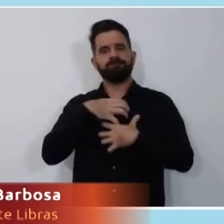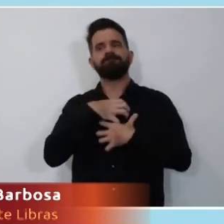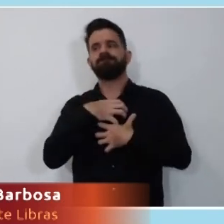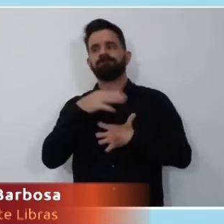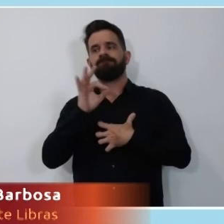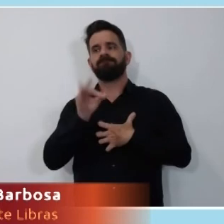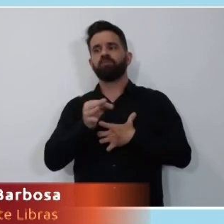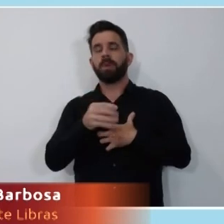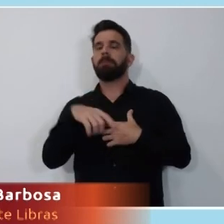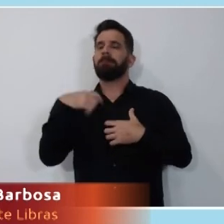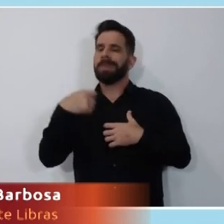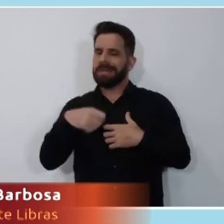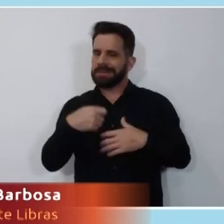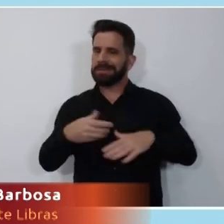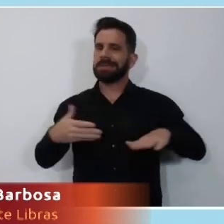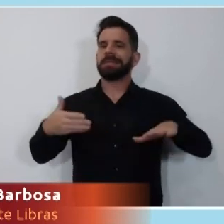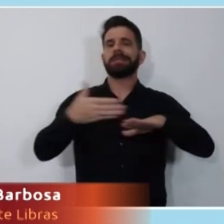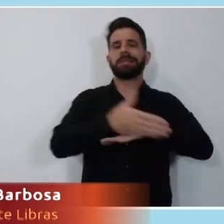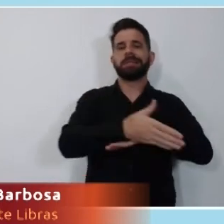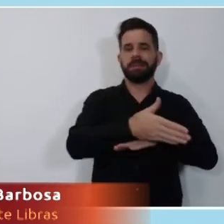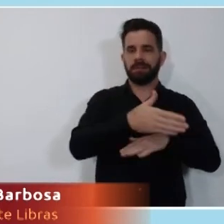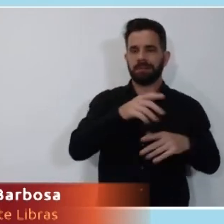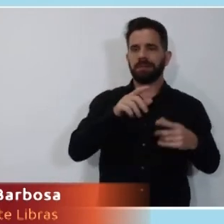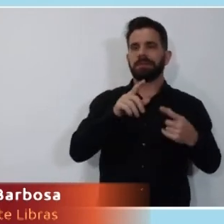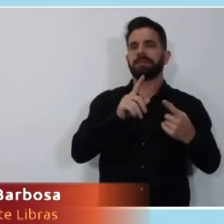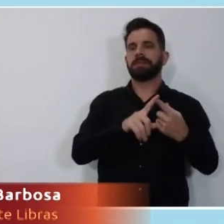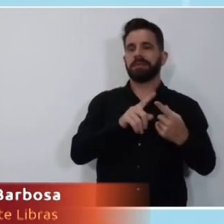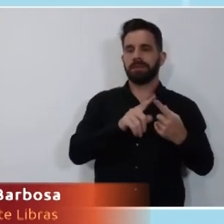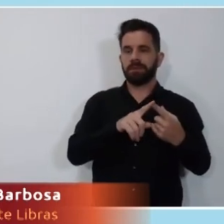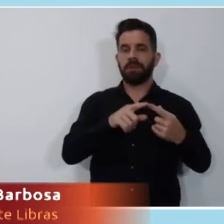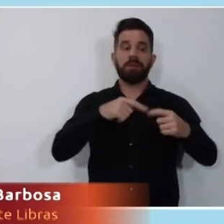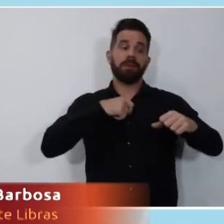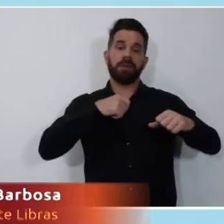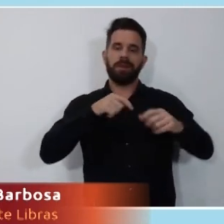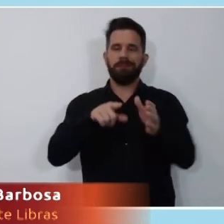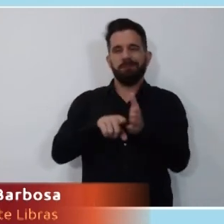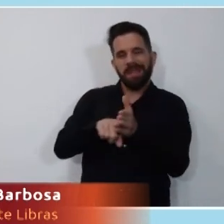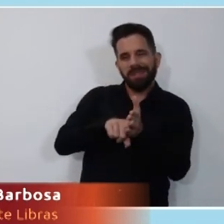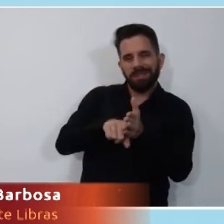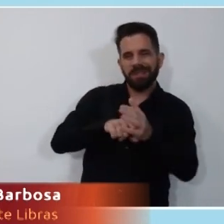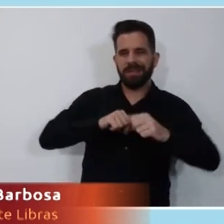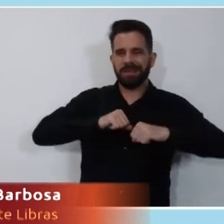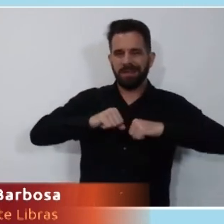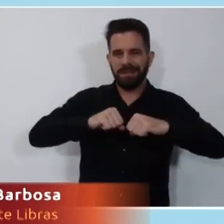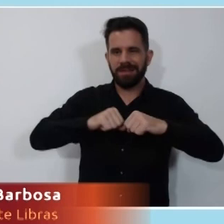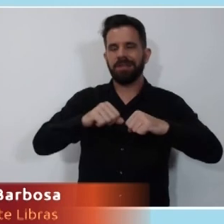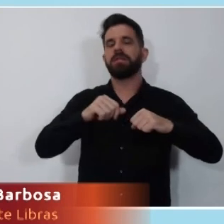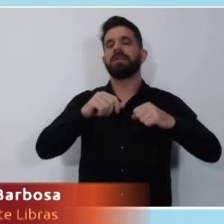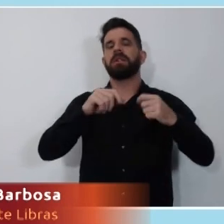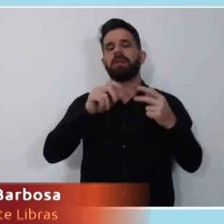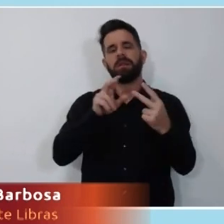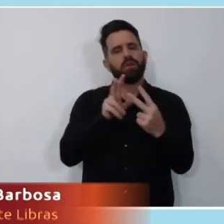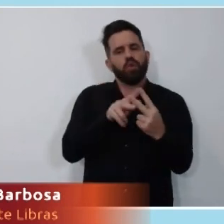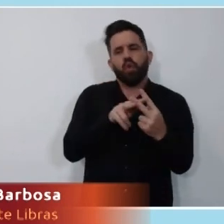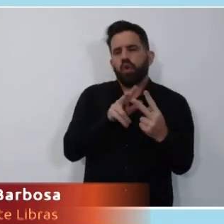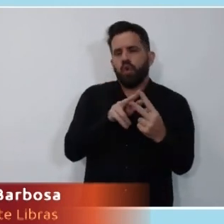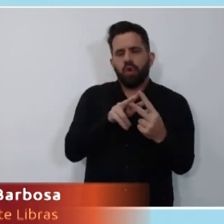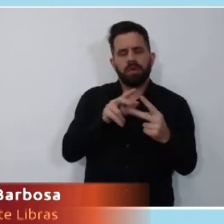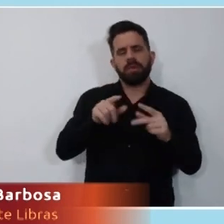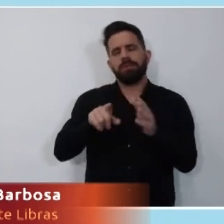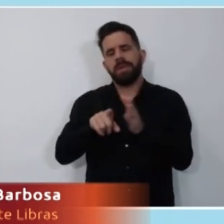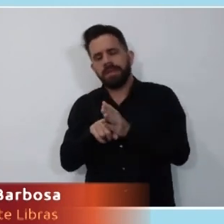dessa pesquisa, dos processos de audiência pública, né? E todos os processos que a prefeitura abra para poder contar